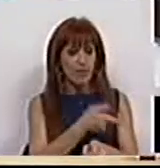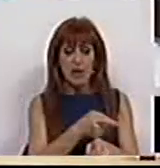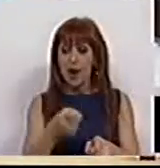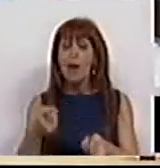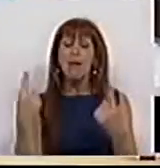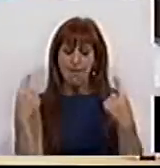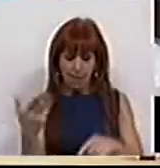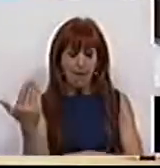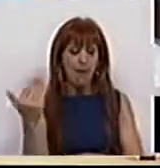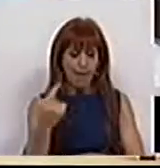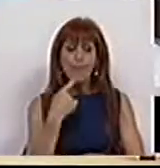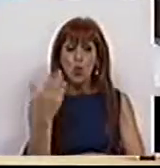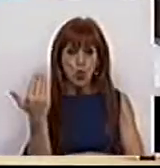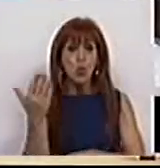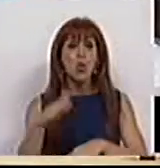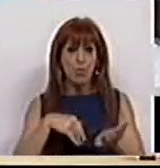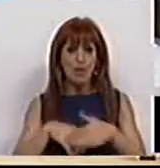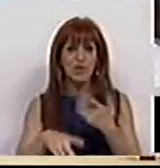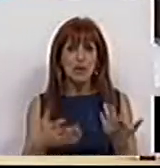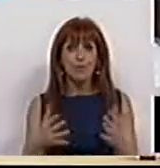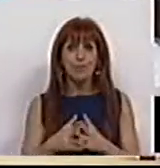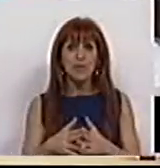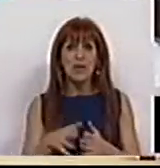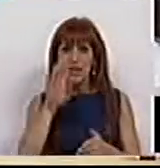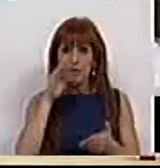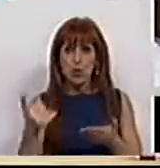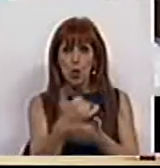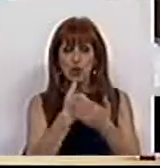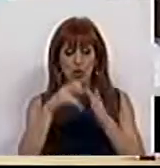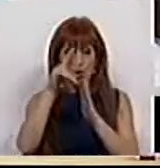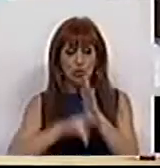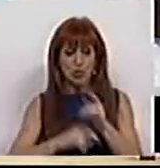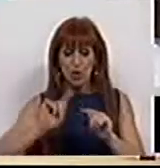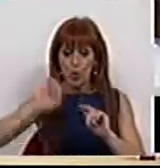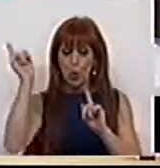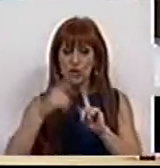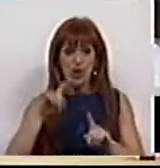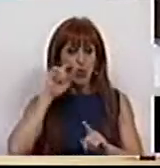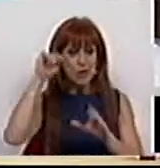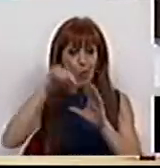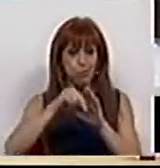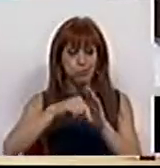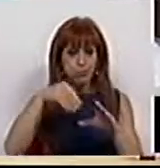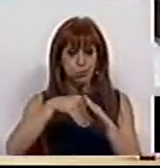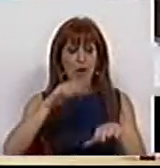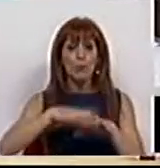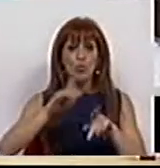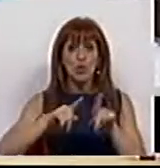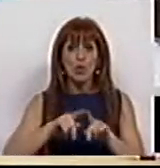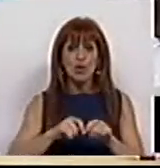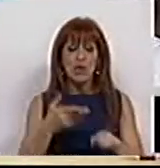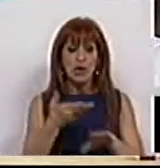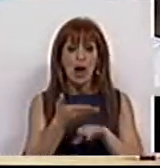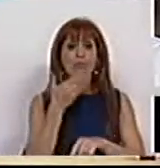jovens, há muito para fazer. Se os dados do relatório anual de segurança interna relativamente aos